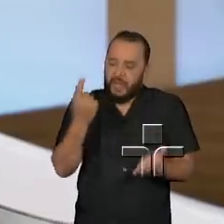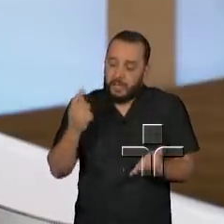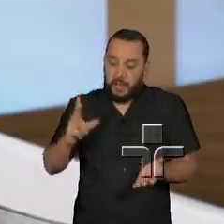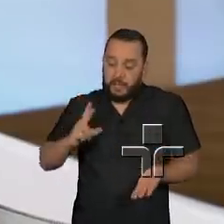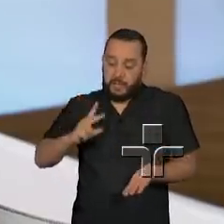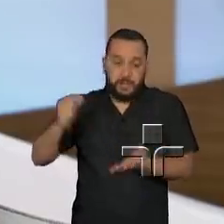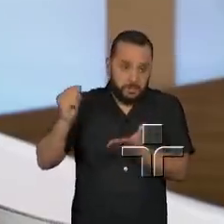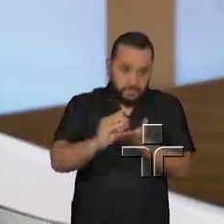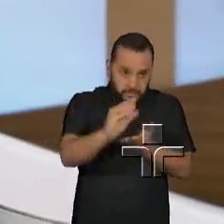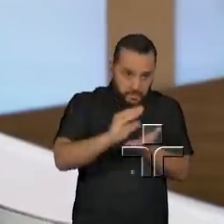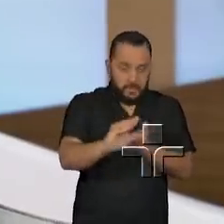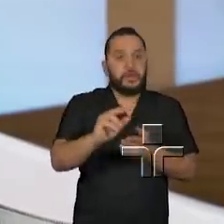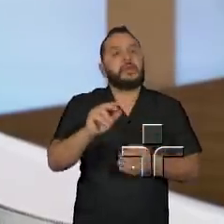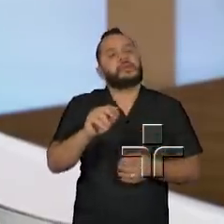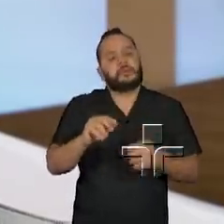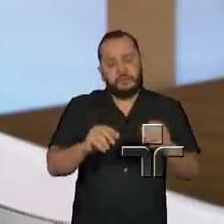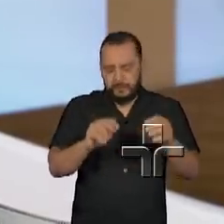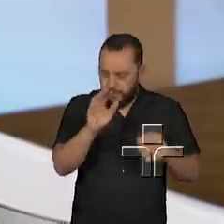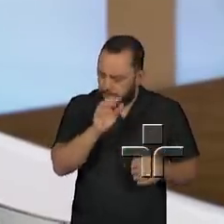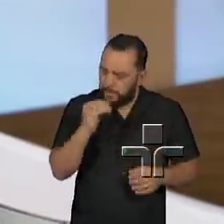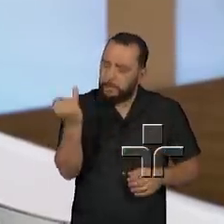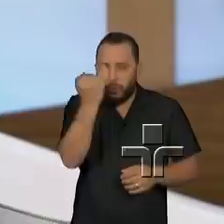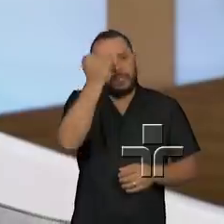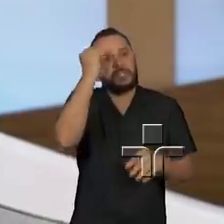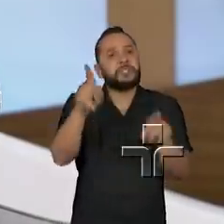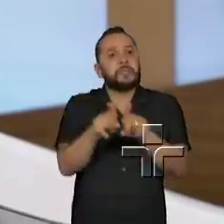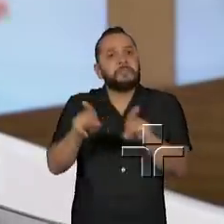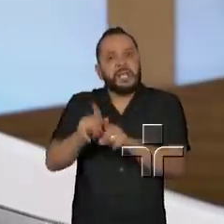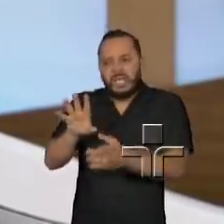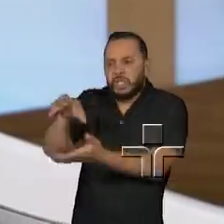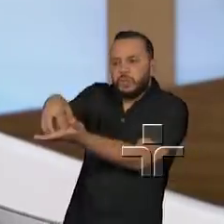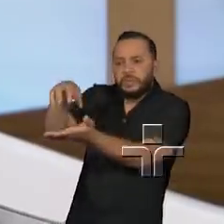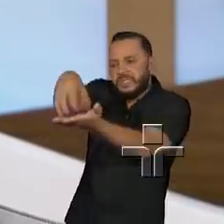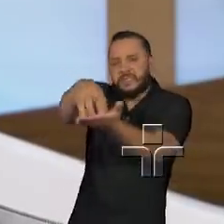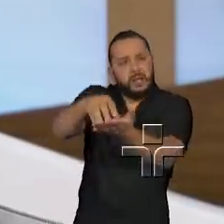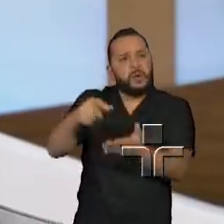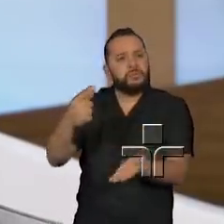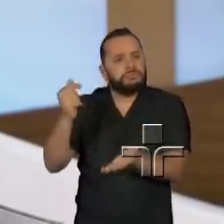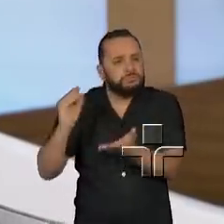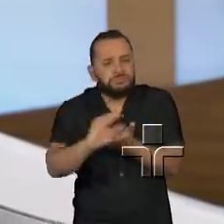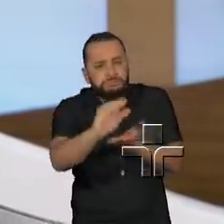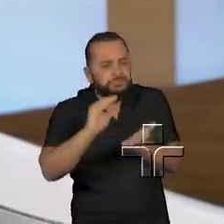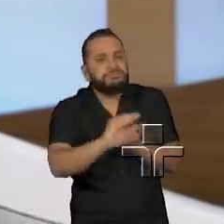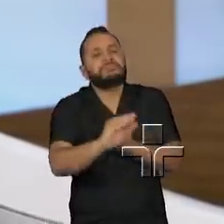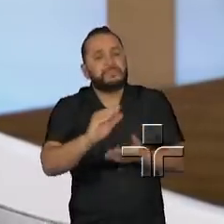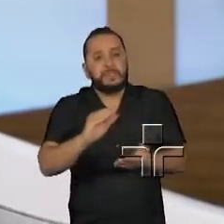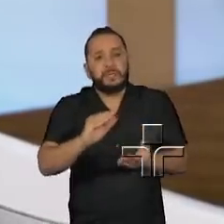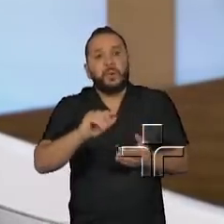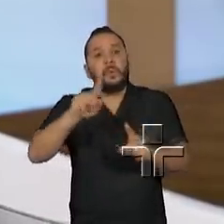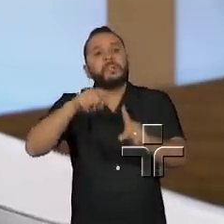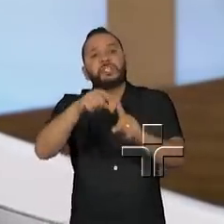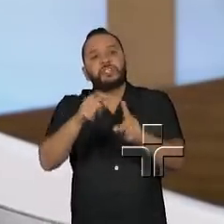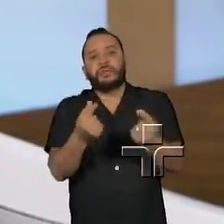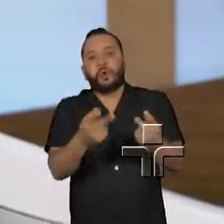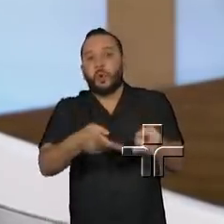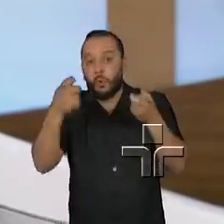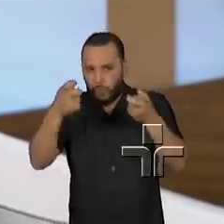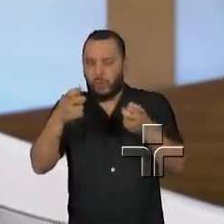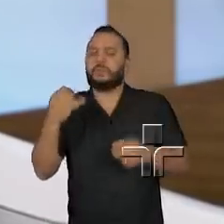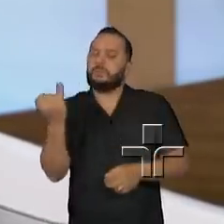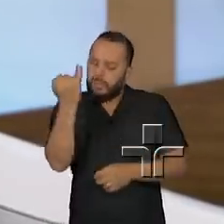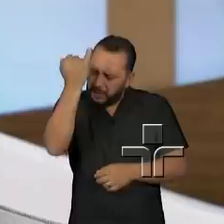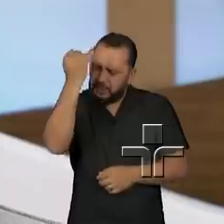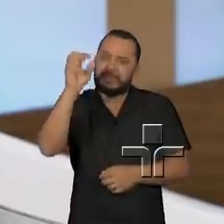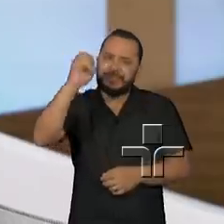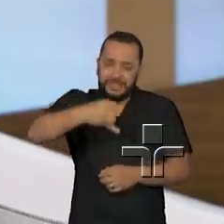a filantropia privada é importante, o investimento que visa lucro também é importante, mas a gente tem que ter clareza. Nos Estados Unidos, o